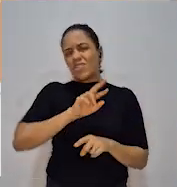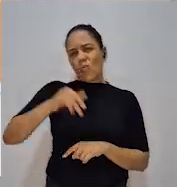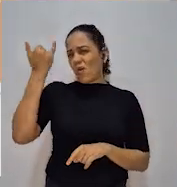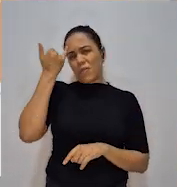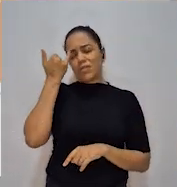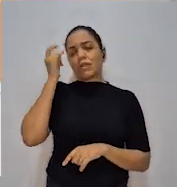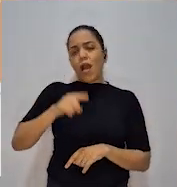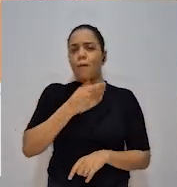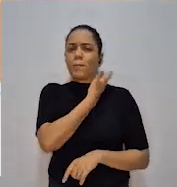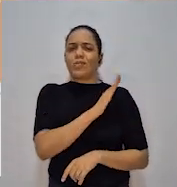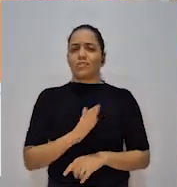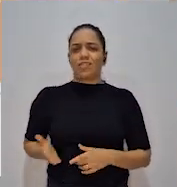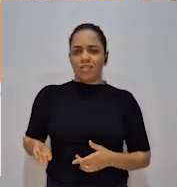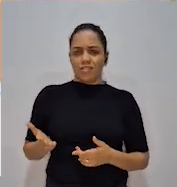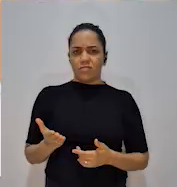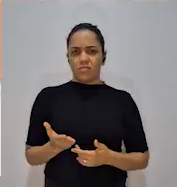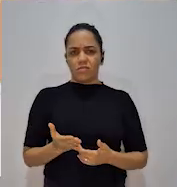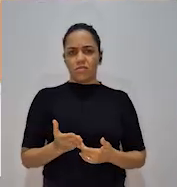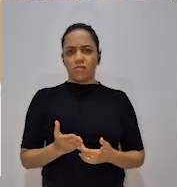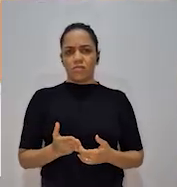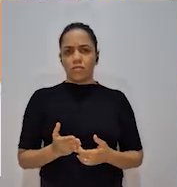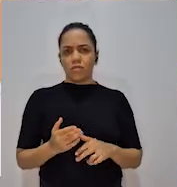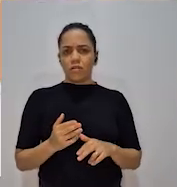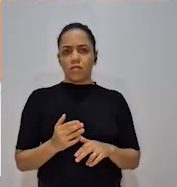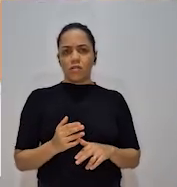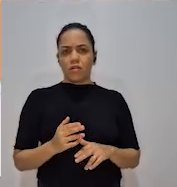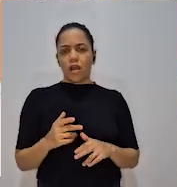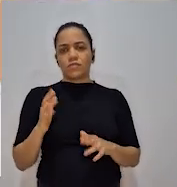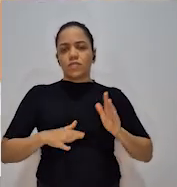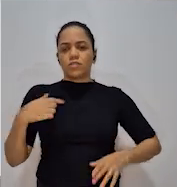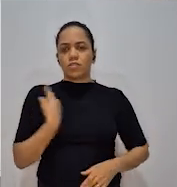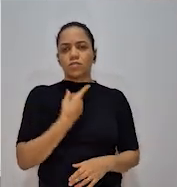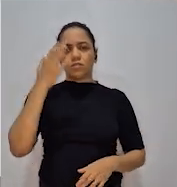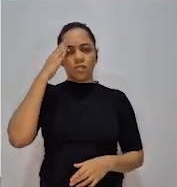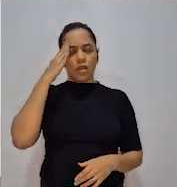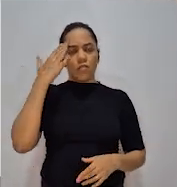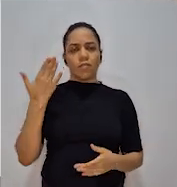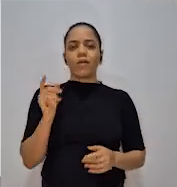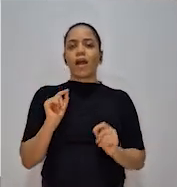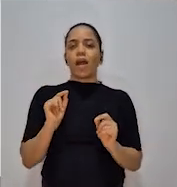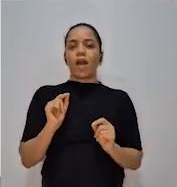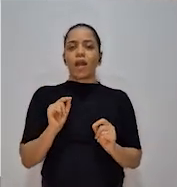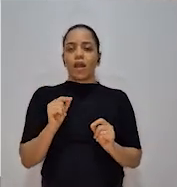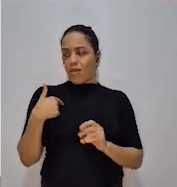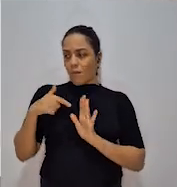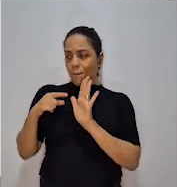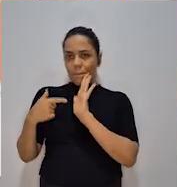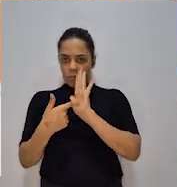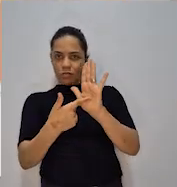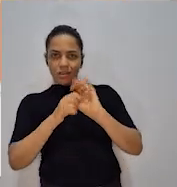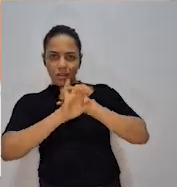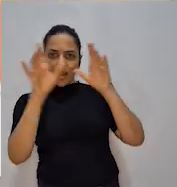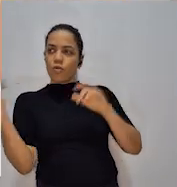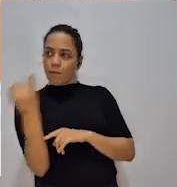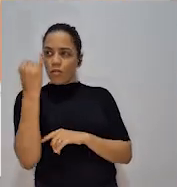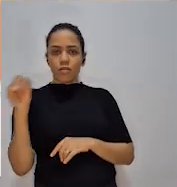certa forma, essa emoção, porque por mais que a gente saiba, eu trouxe ali alguns dados da importância que é a inclusão de pessoas com deficiência, a